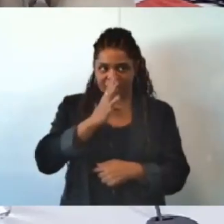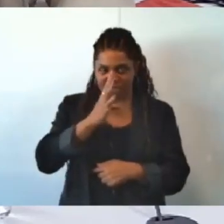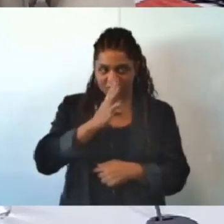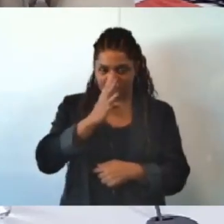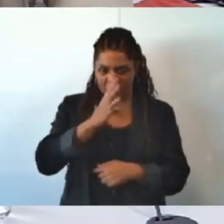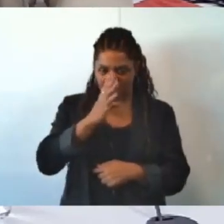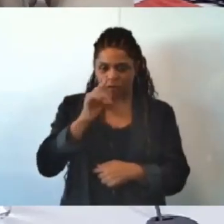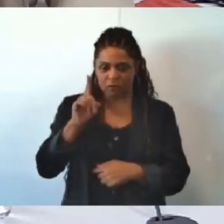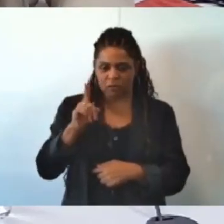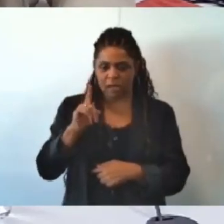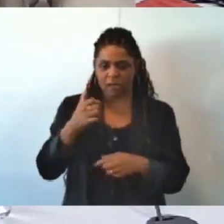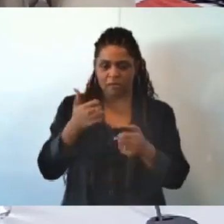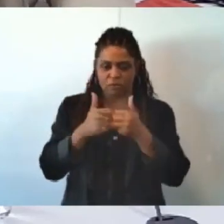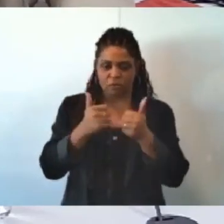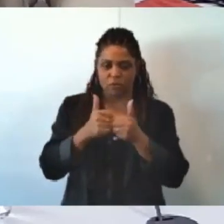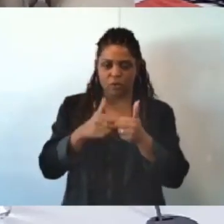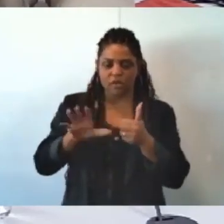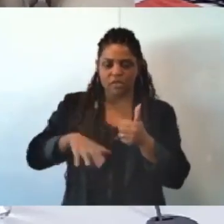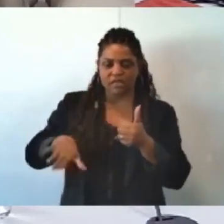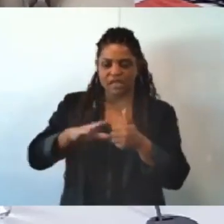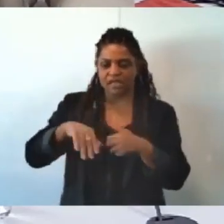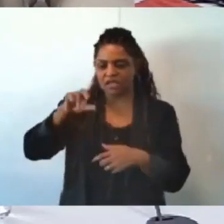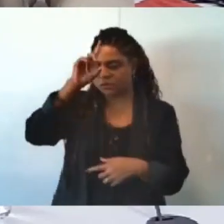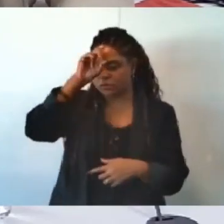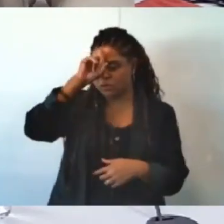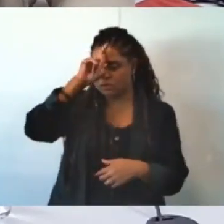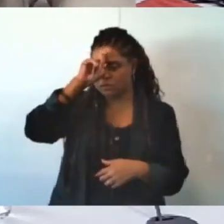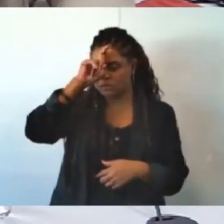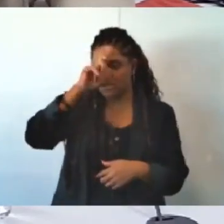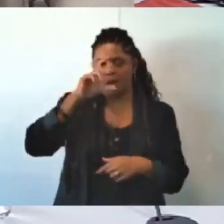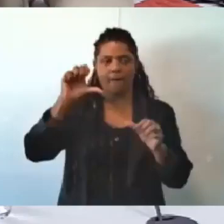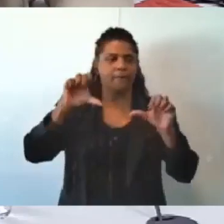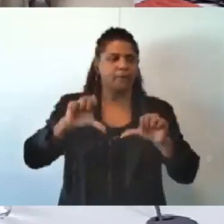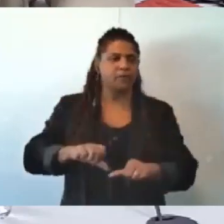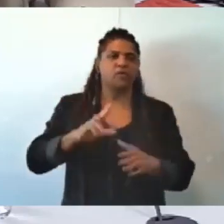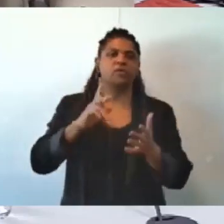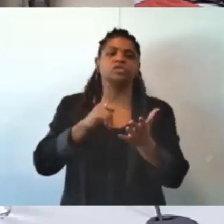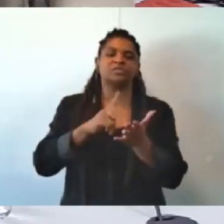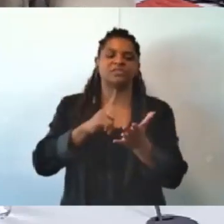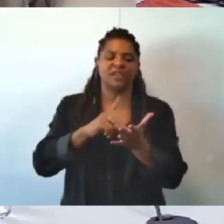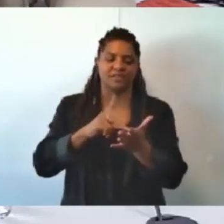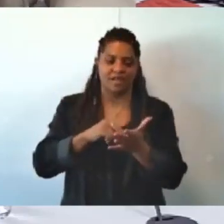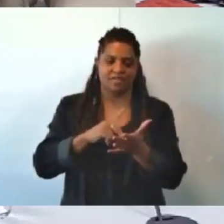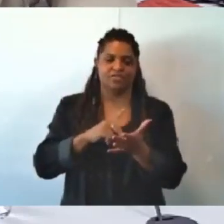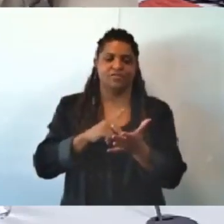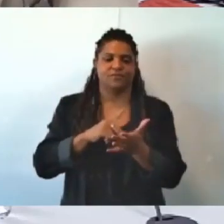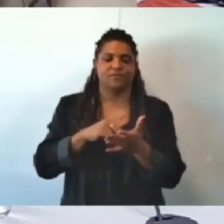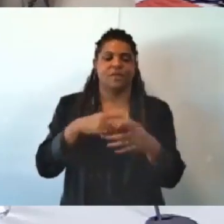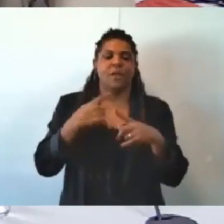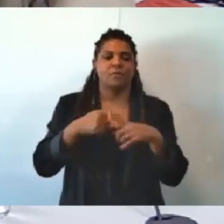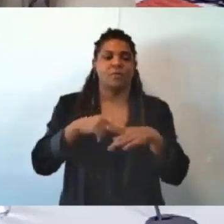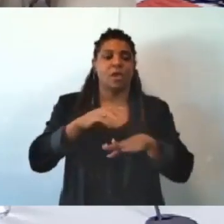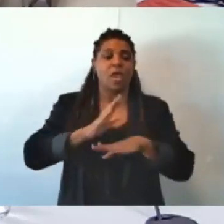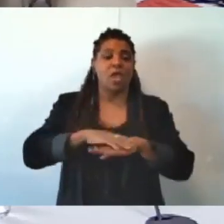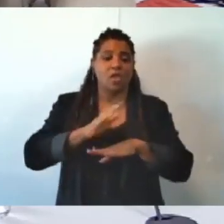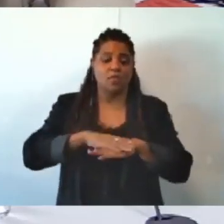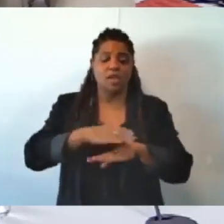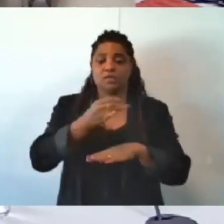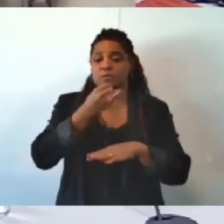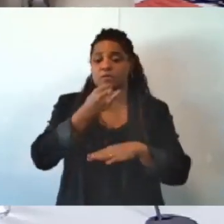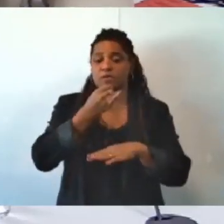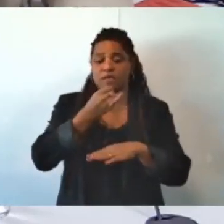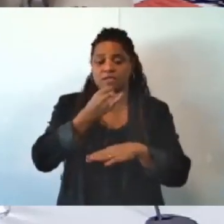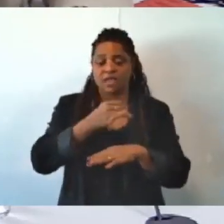da região dos hospitais, piorou e muito. Entendeu? Porque eu mesmo, por exemplo, igual você estava falando do